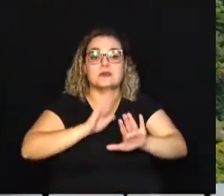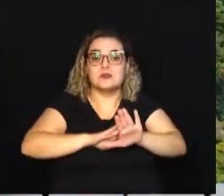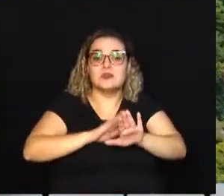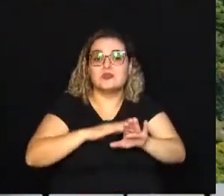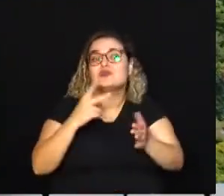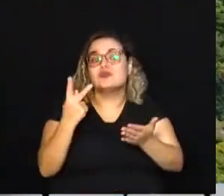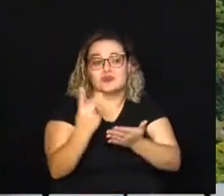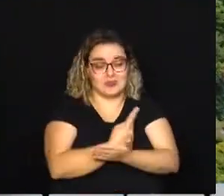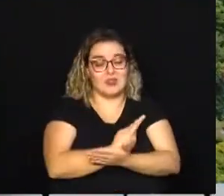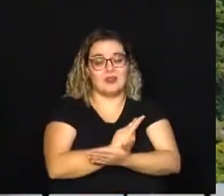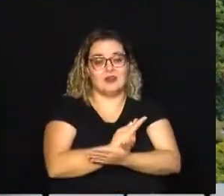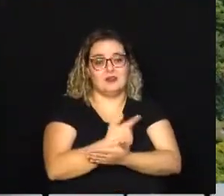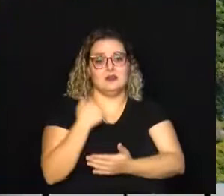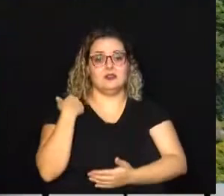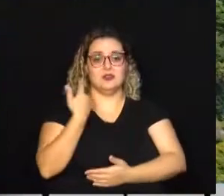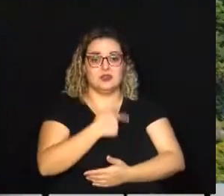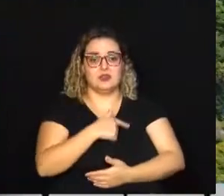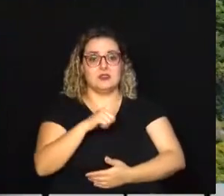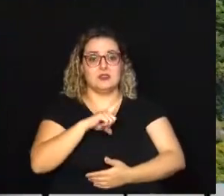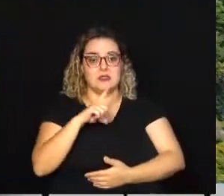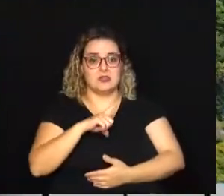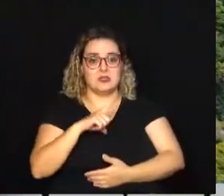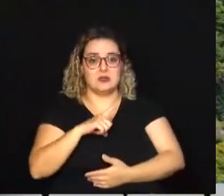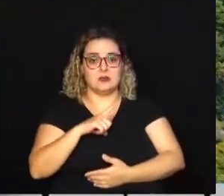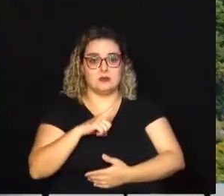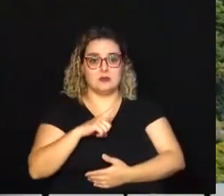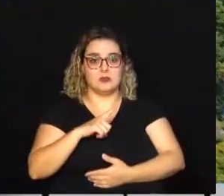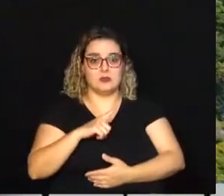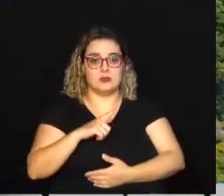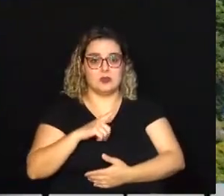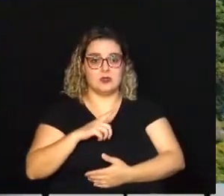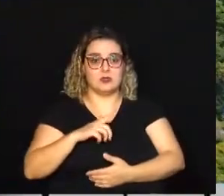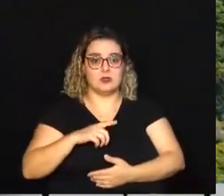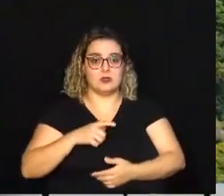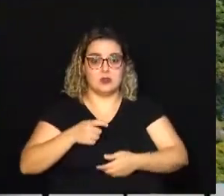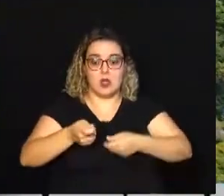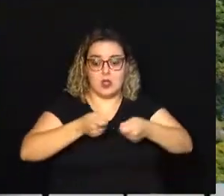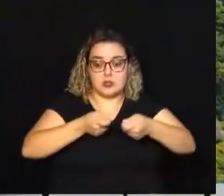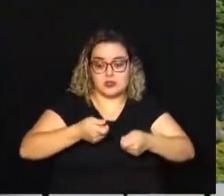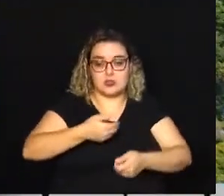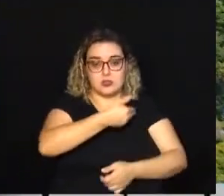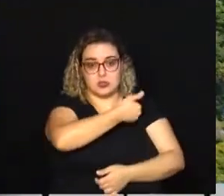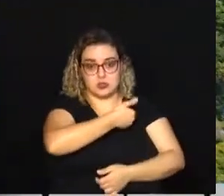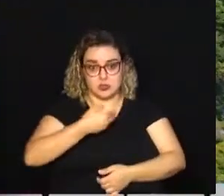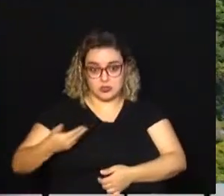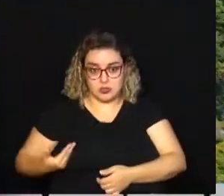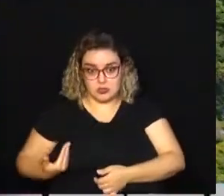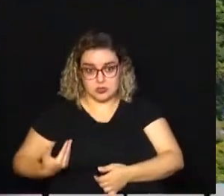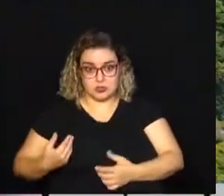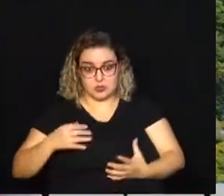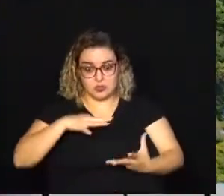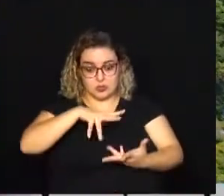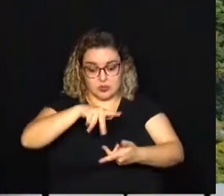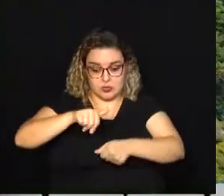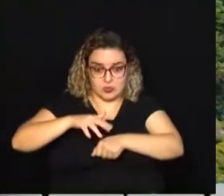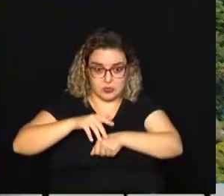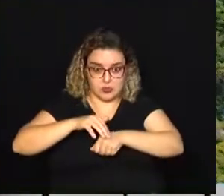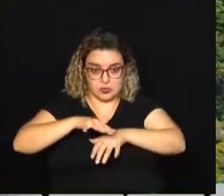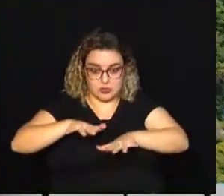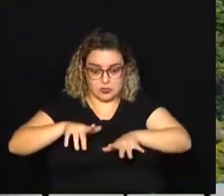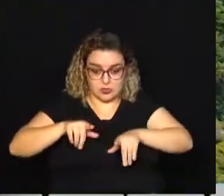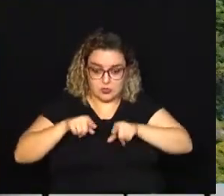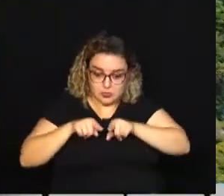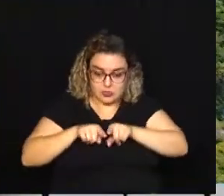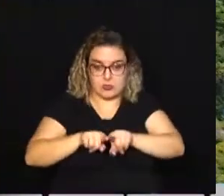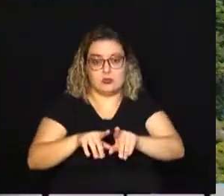hoje comandantes dos governos, né, que são aliados a essa pandemia, são aliados a isso. Então, a gente vai